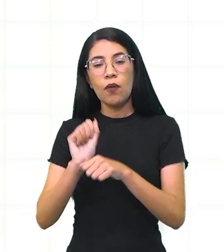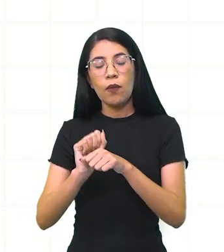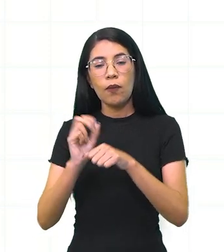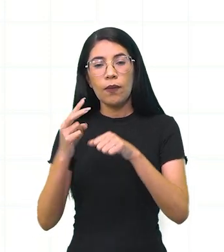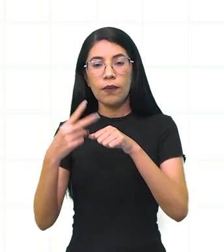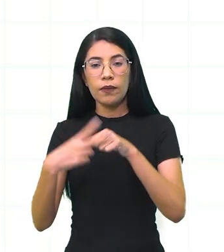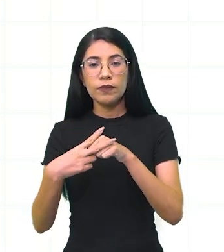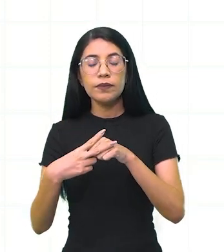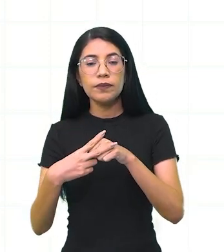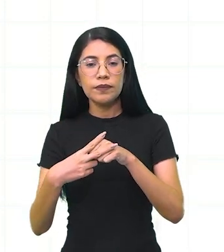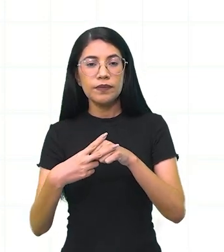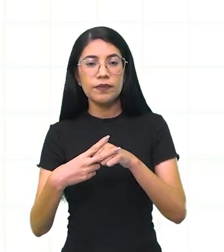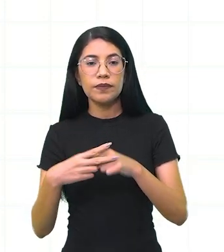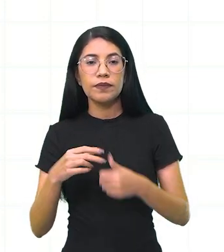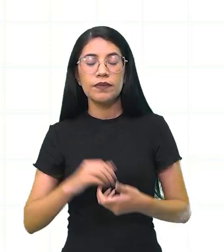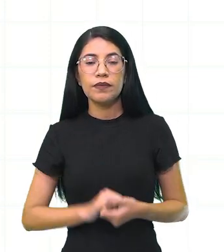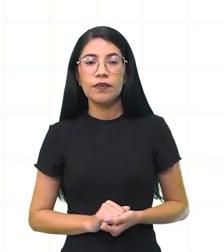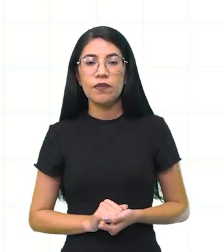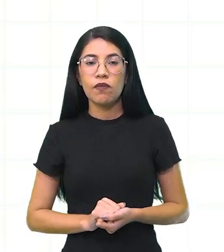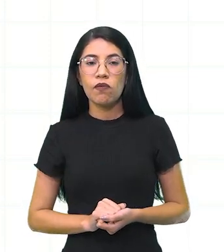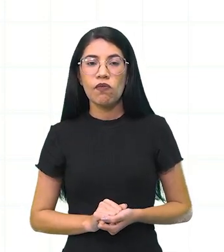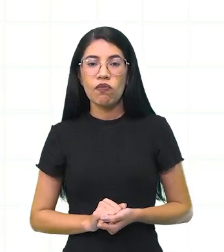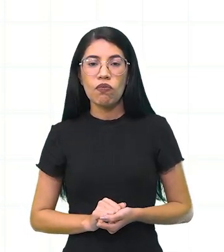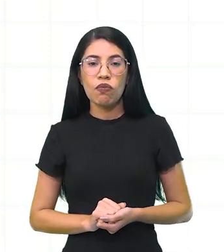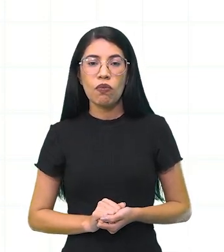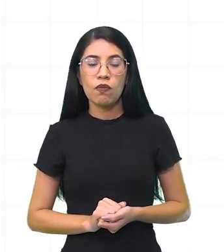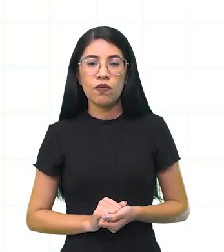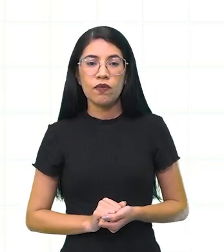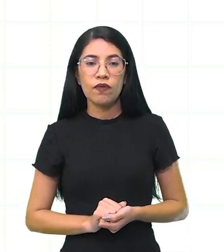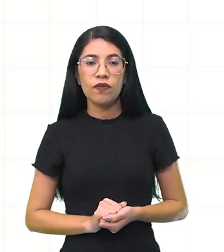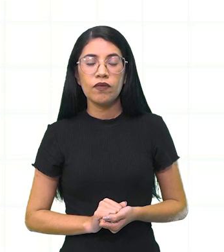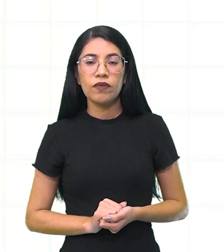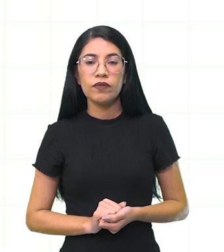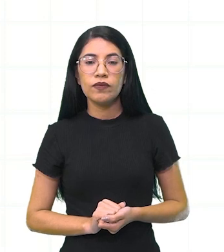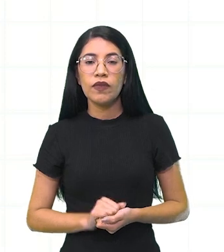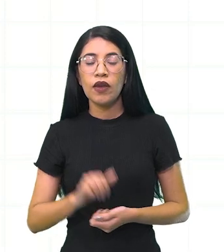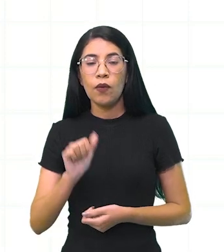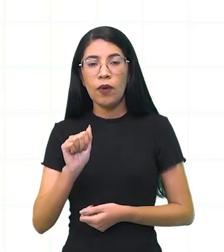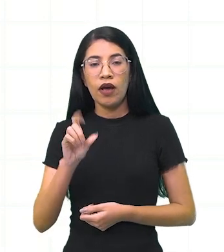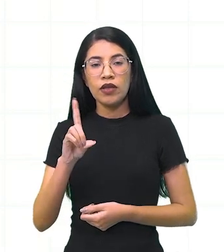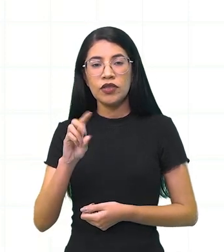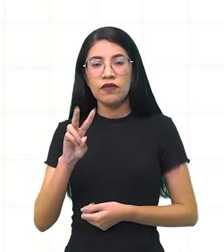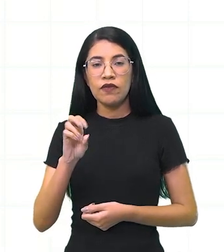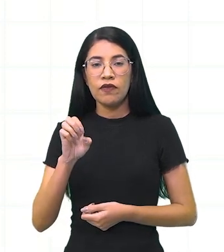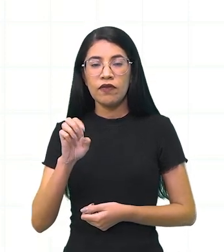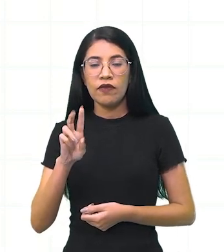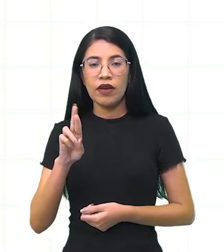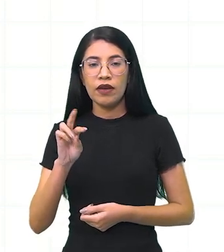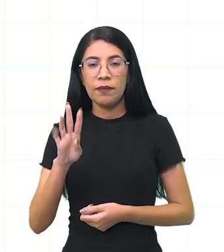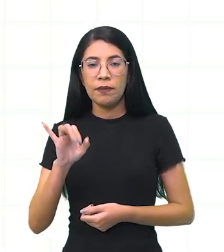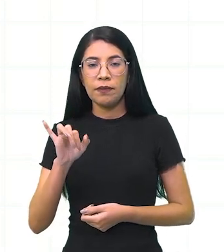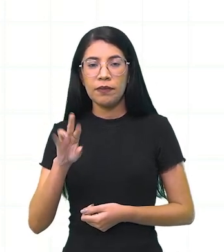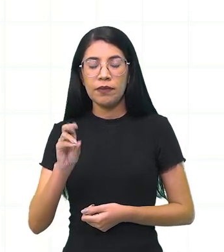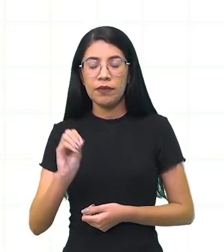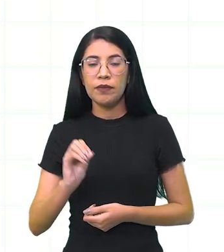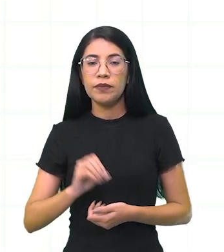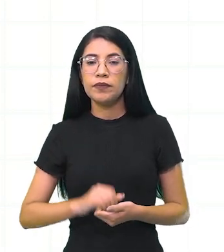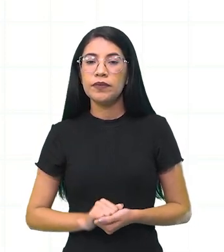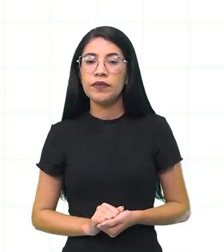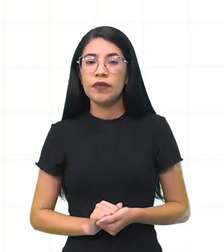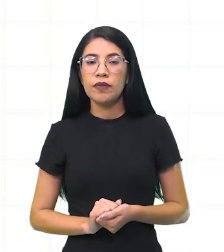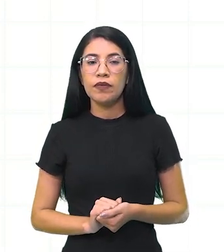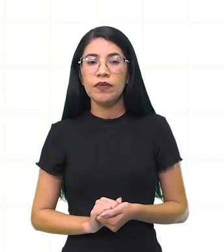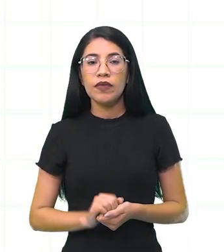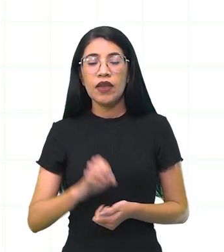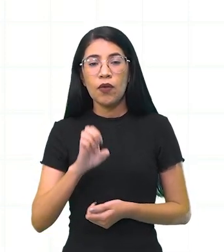advérbio. Ok? Vou colocar abreviado aqui para vocês. Eu chamo de advérbio, tá? Esta é